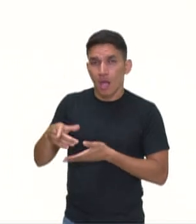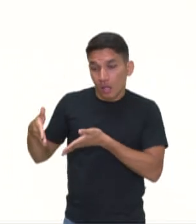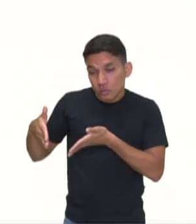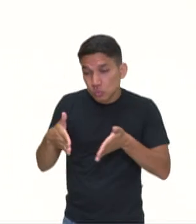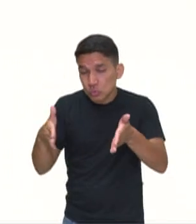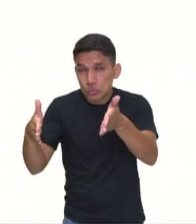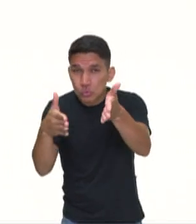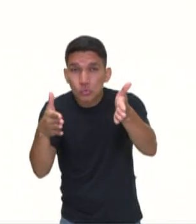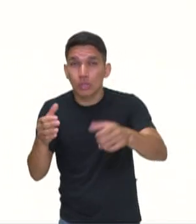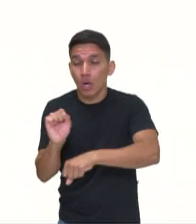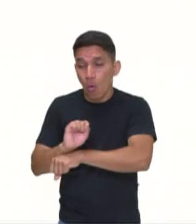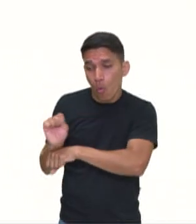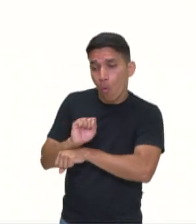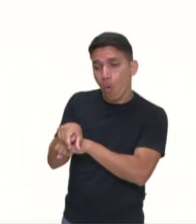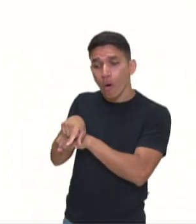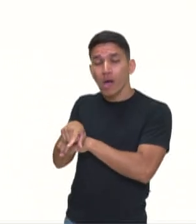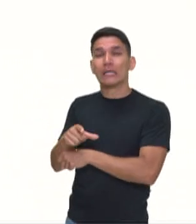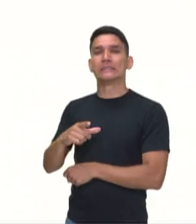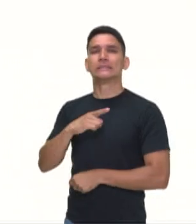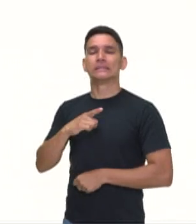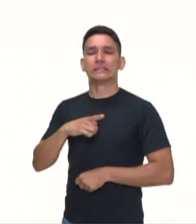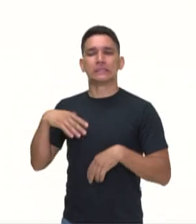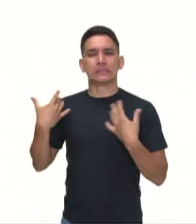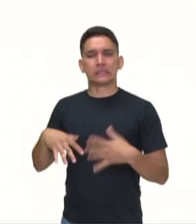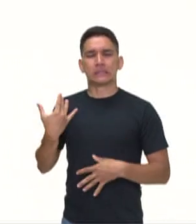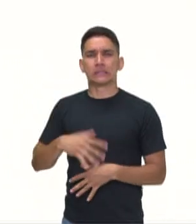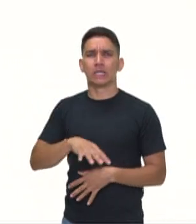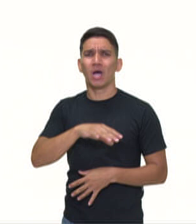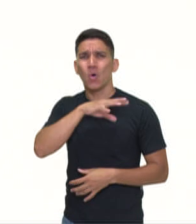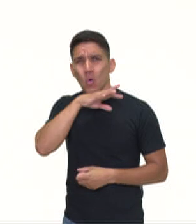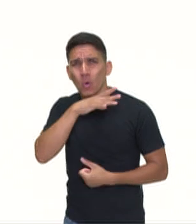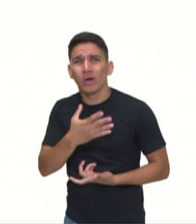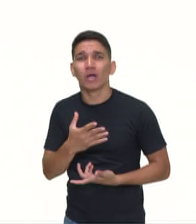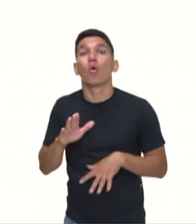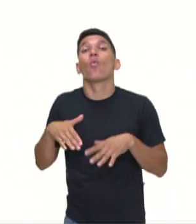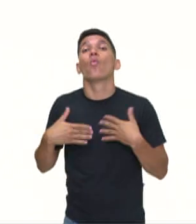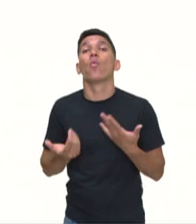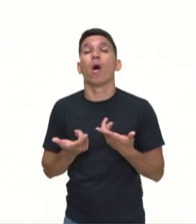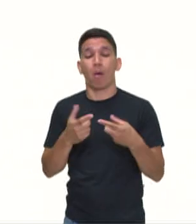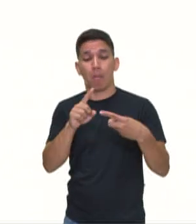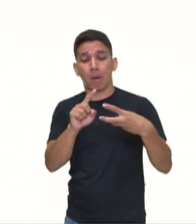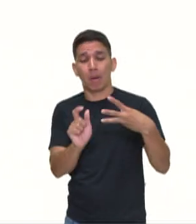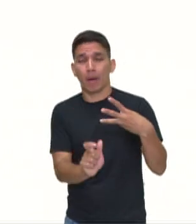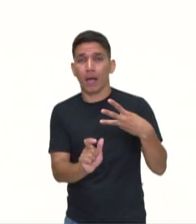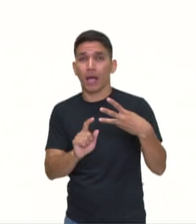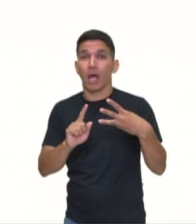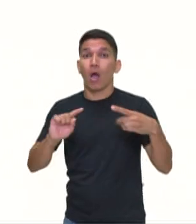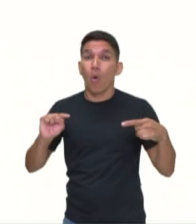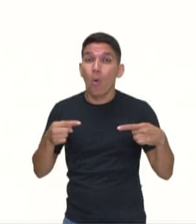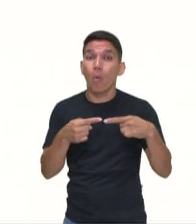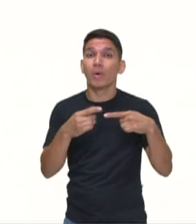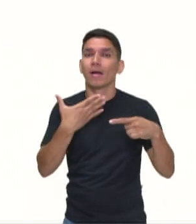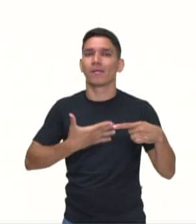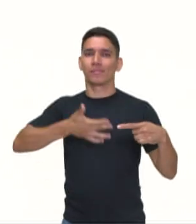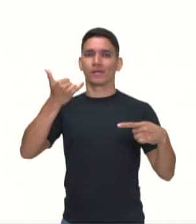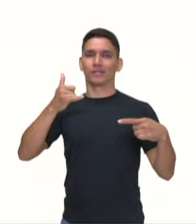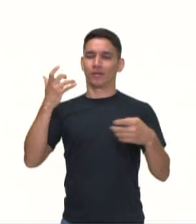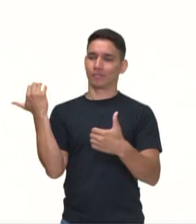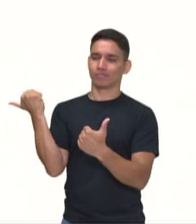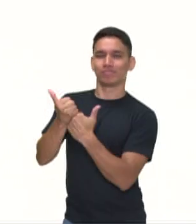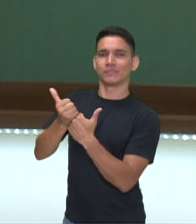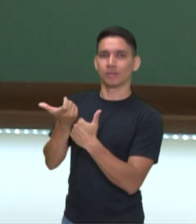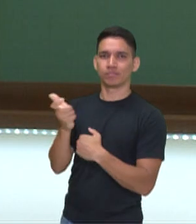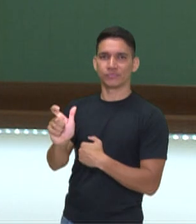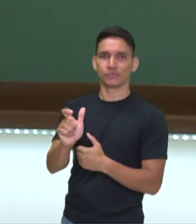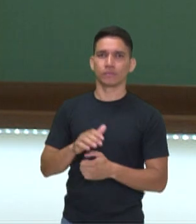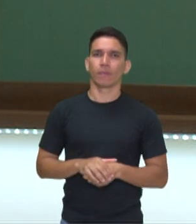em más condições. Despite, I was very late. However, we didn't stop. In fact, it was 7 o'clock.